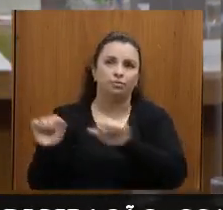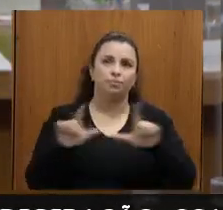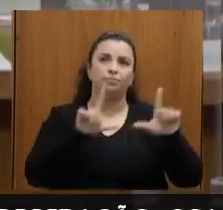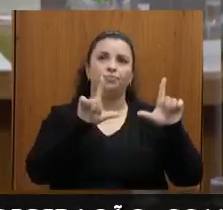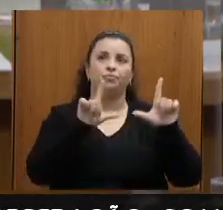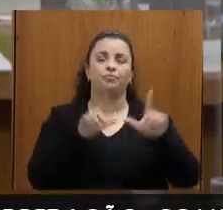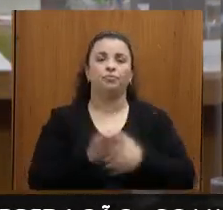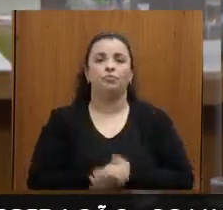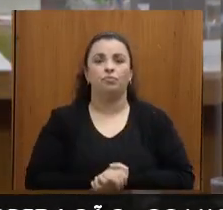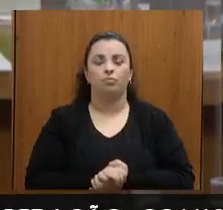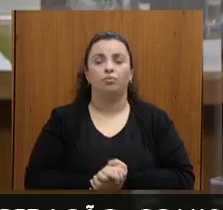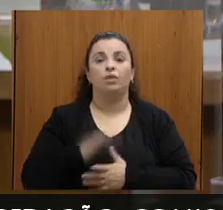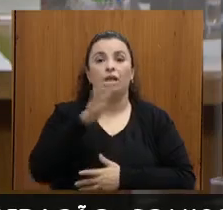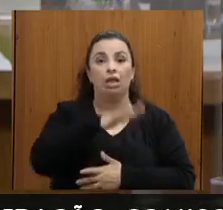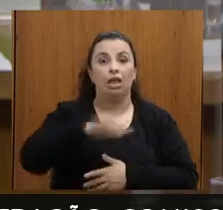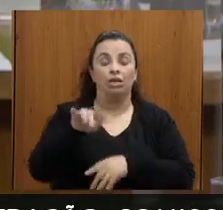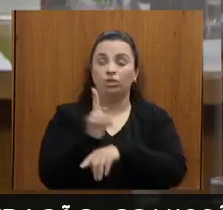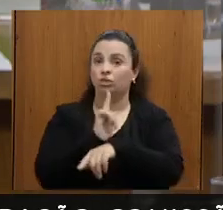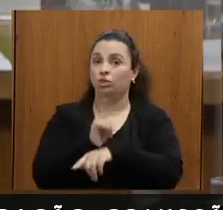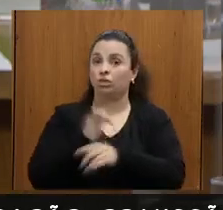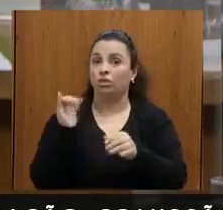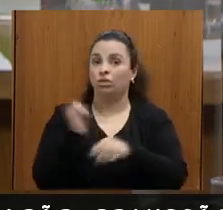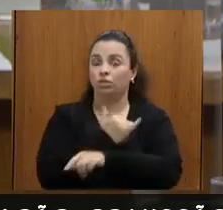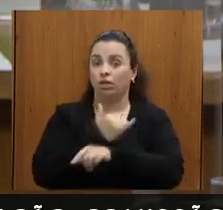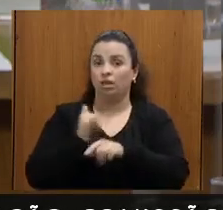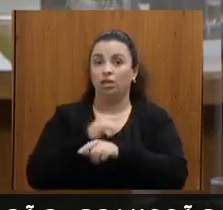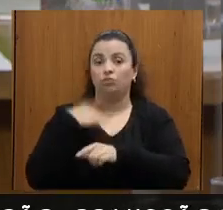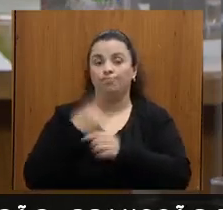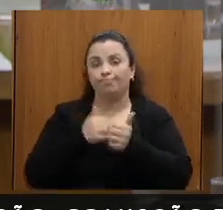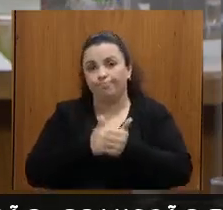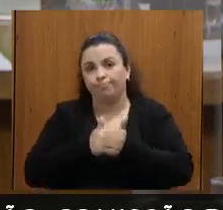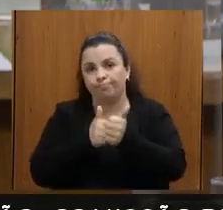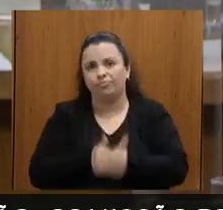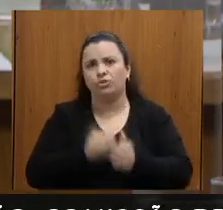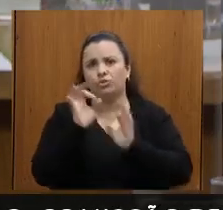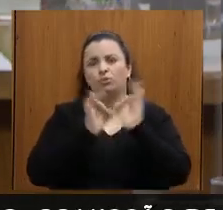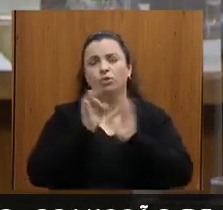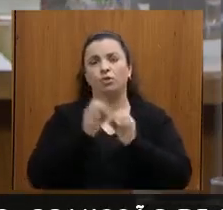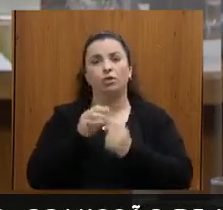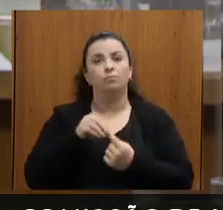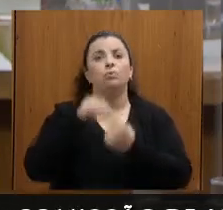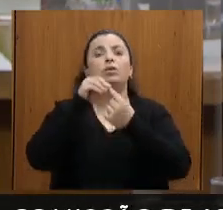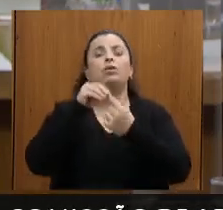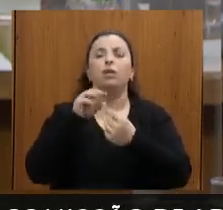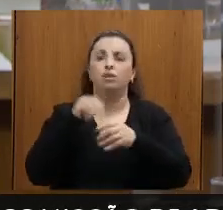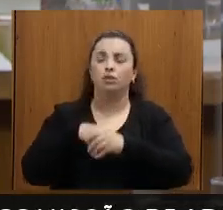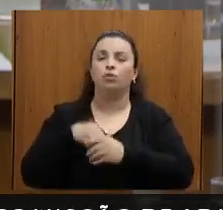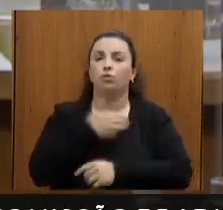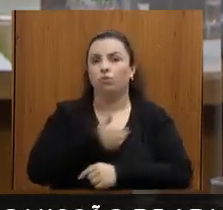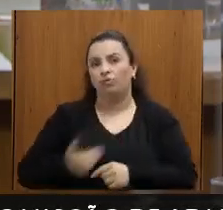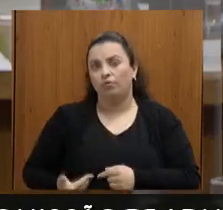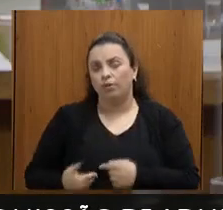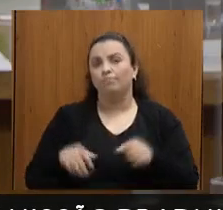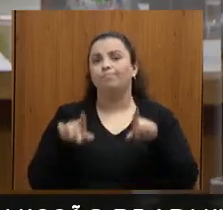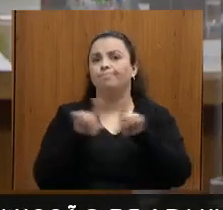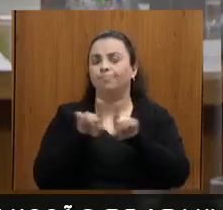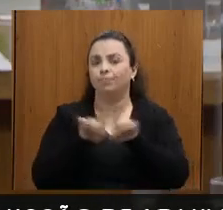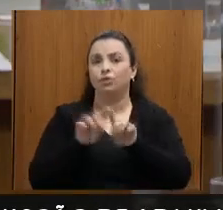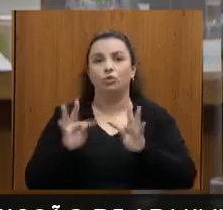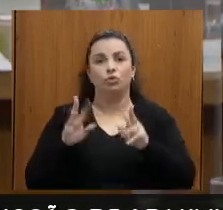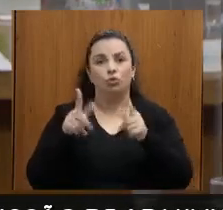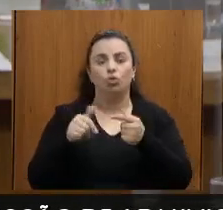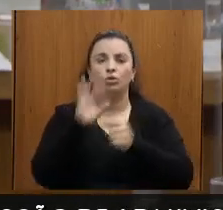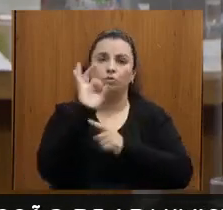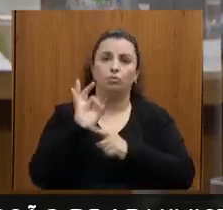Na área de gestão estratégica, na qual nós fazemos o acompanhamento dos projetos prioritários para o governo e também de todos os